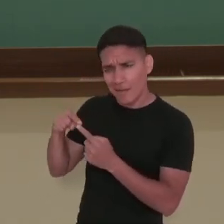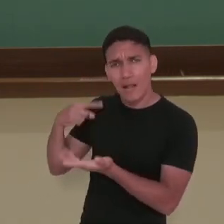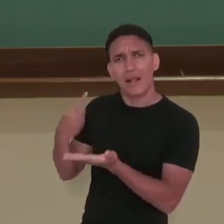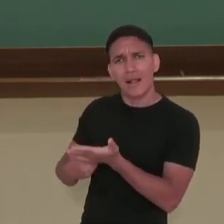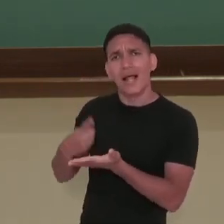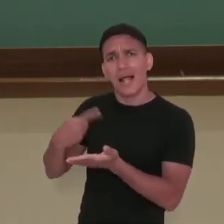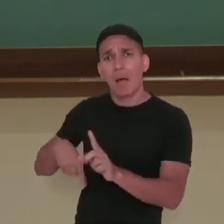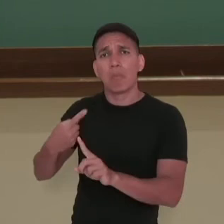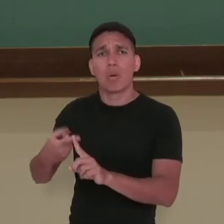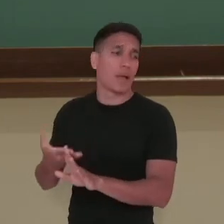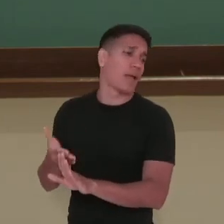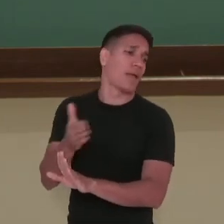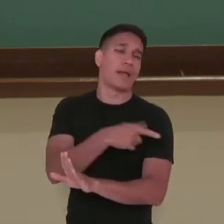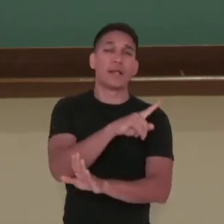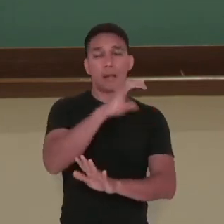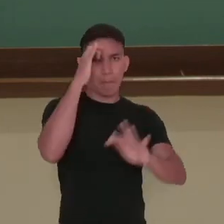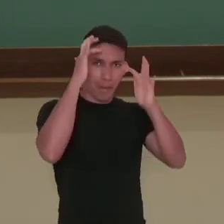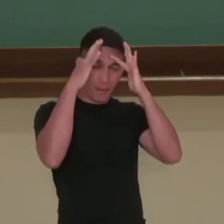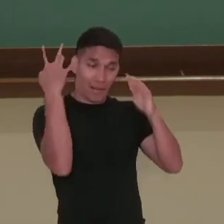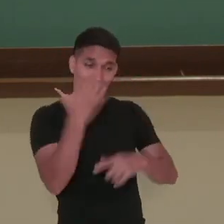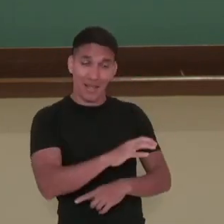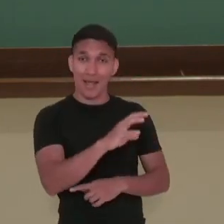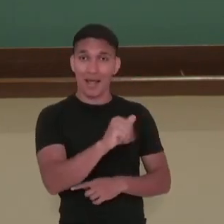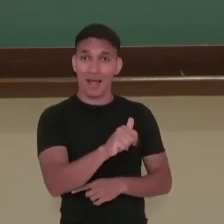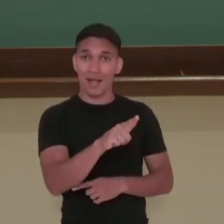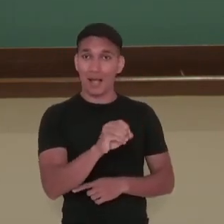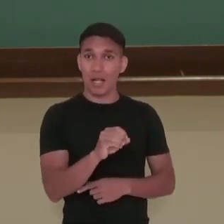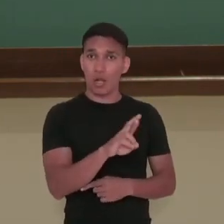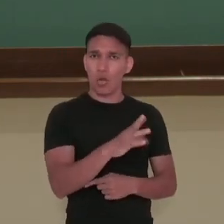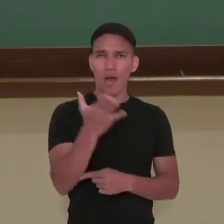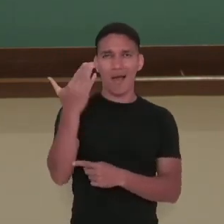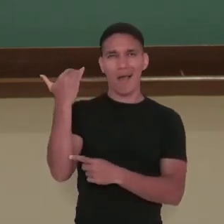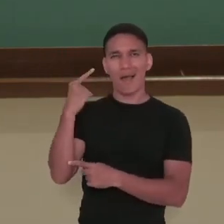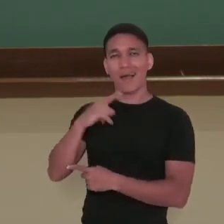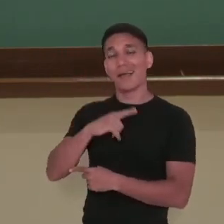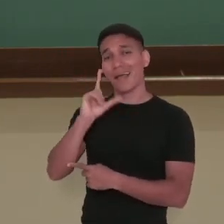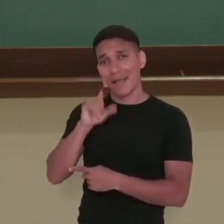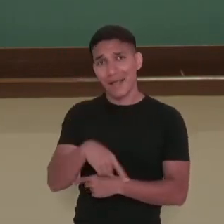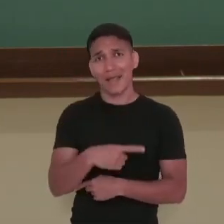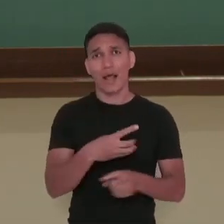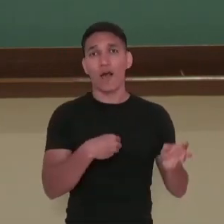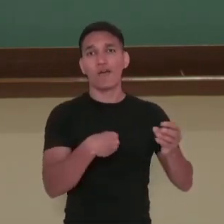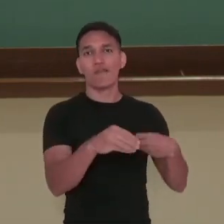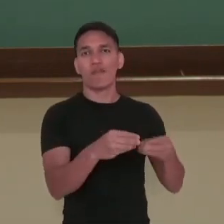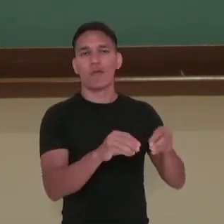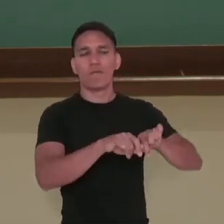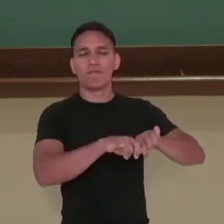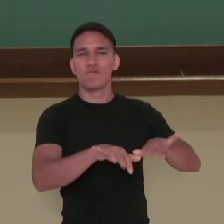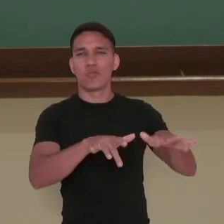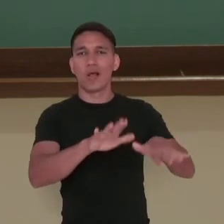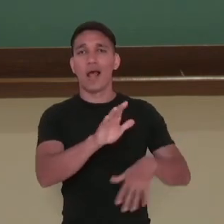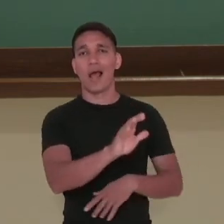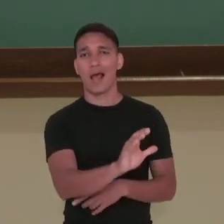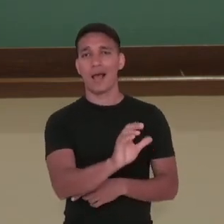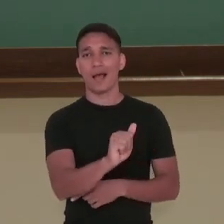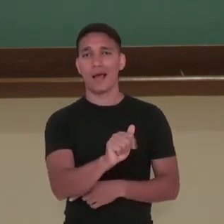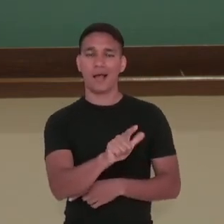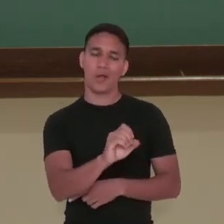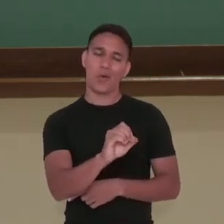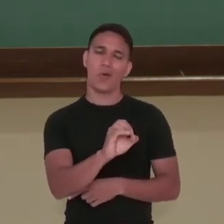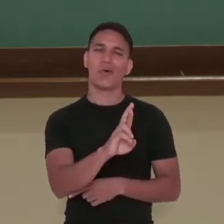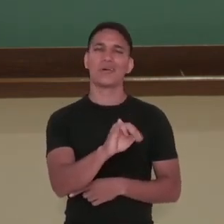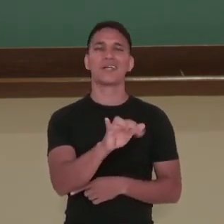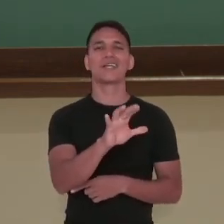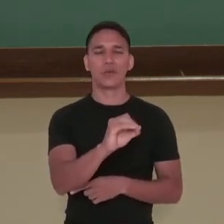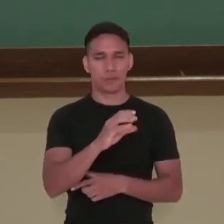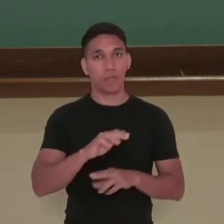foi por causa que eles pensavam que o calor, bem lá atrás, ele era um fluido, o tal do calórico. E daí eles montaram